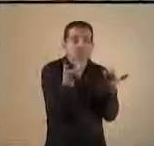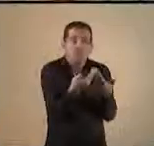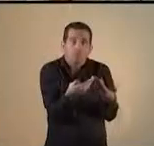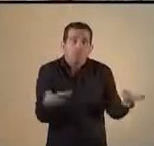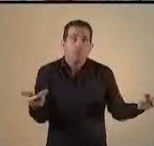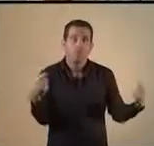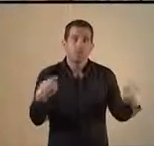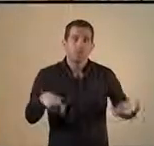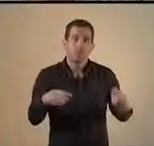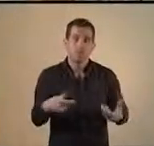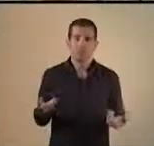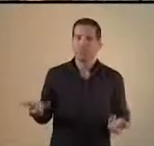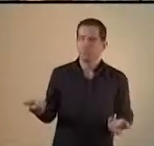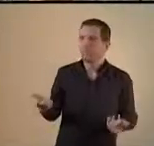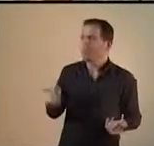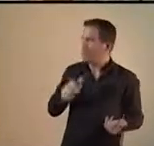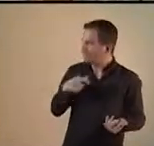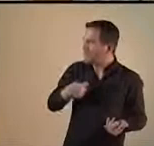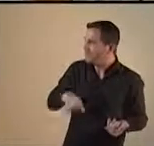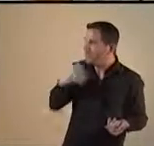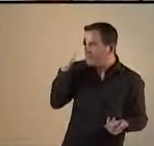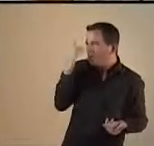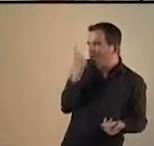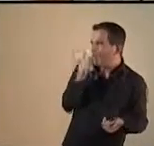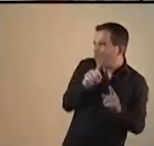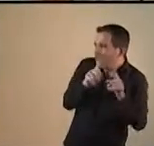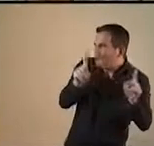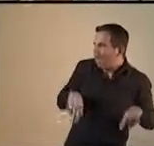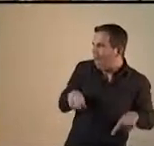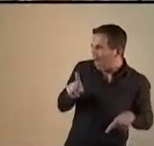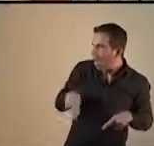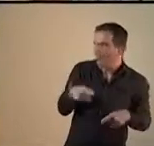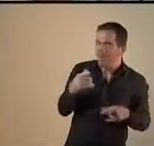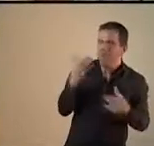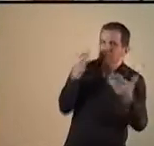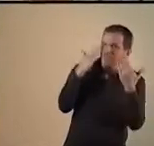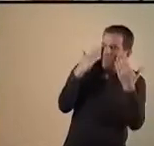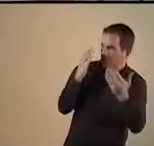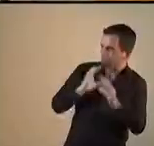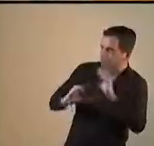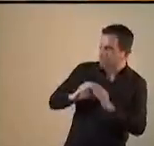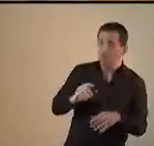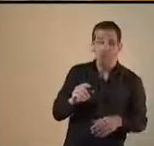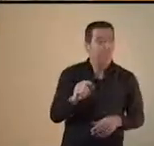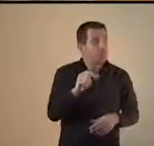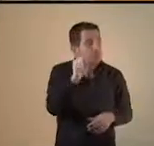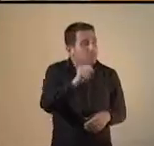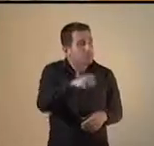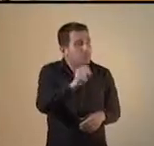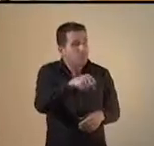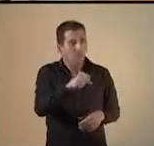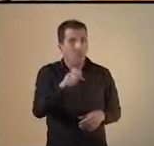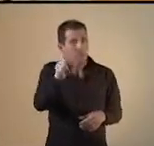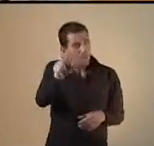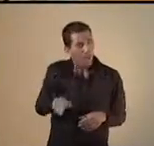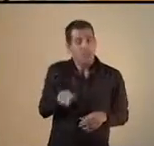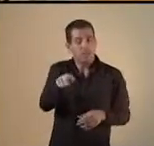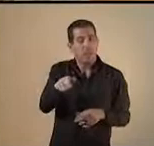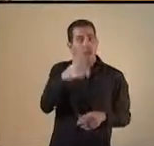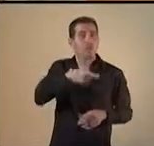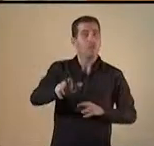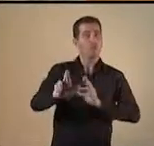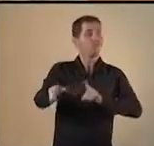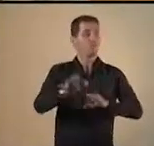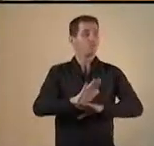informações. Ele precisa ter um funcionário que... Exatamente, ter uma pessoa que saiba se comunicar com ele. É uma pessoa que fala uma outra língua, ponto. Claro. Mas é um